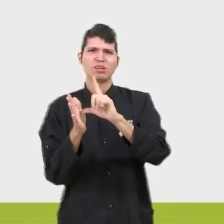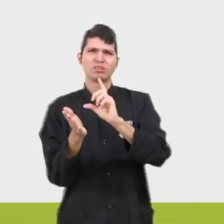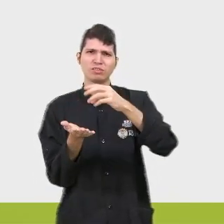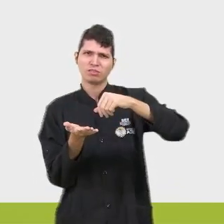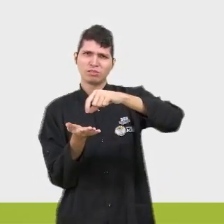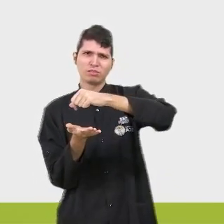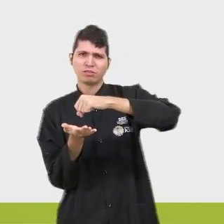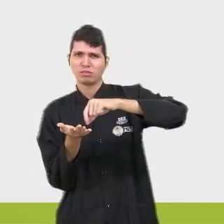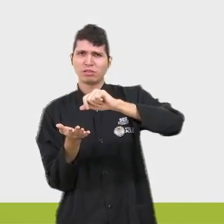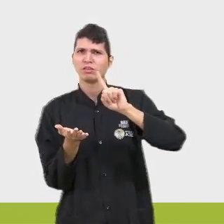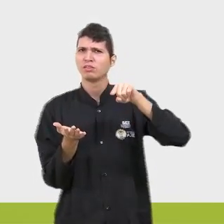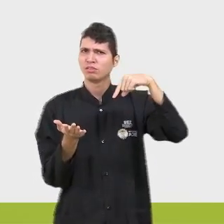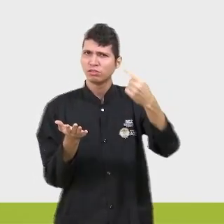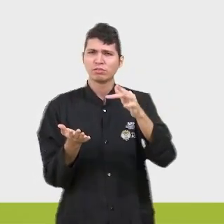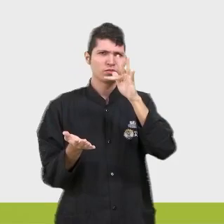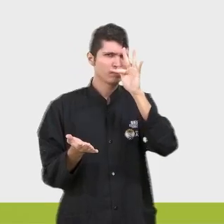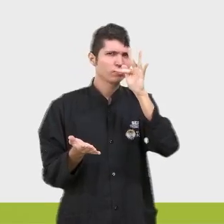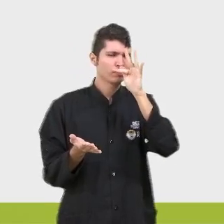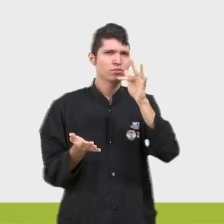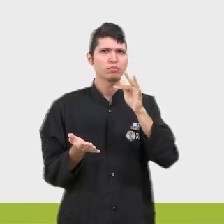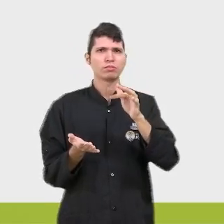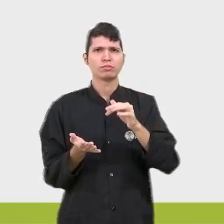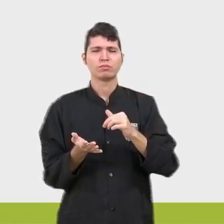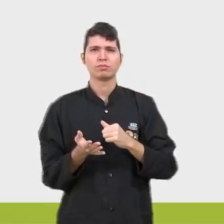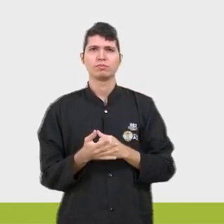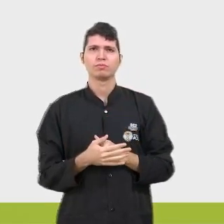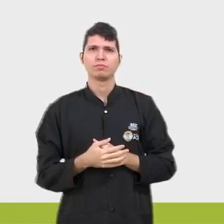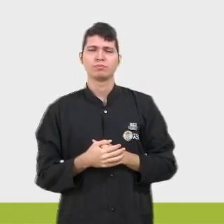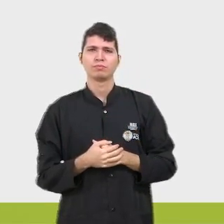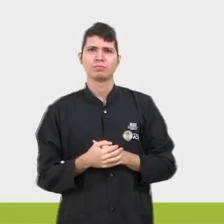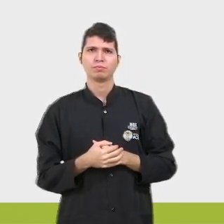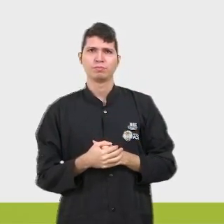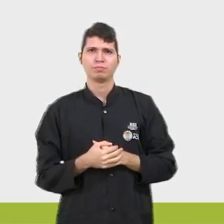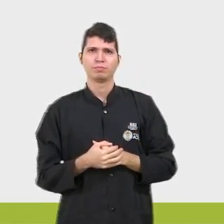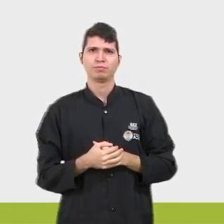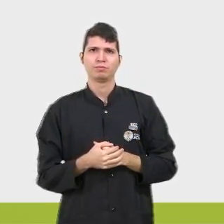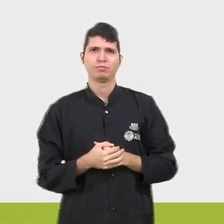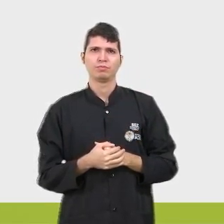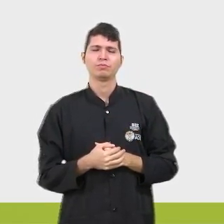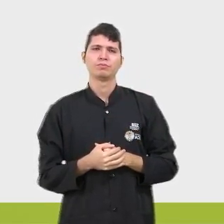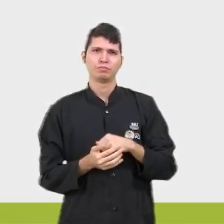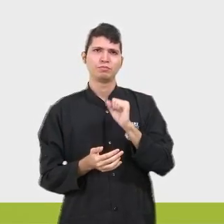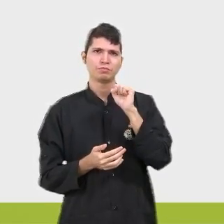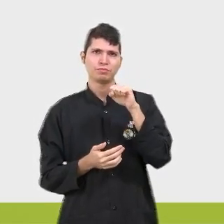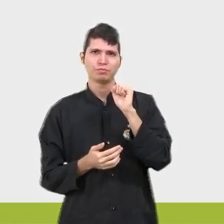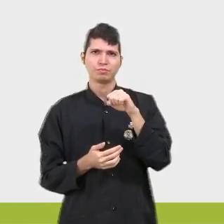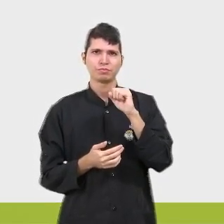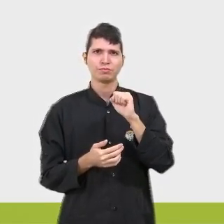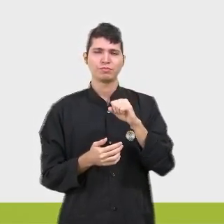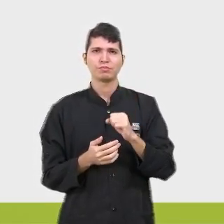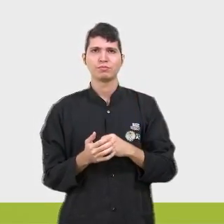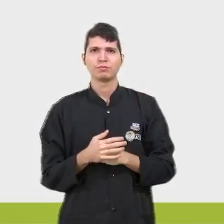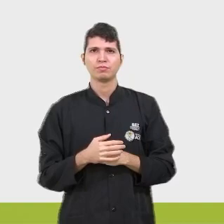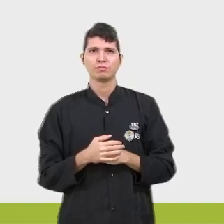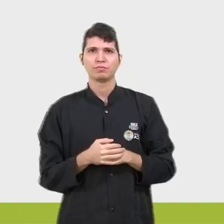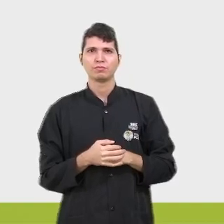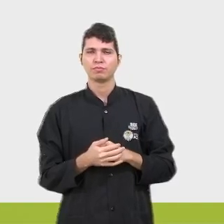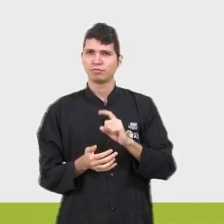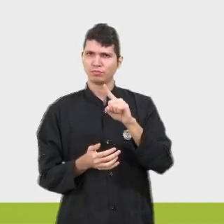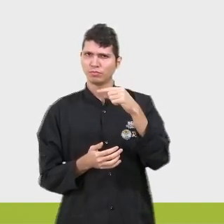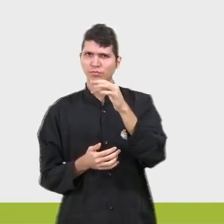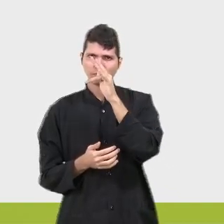sementes e depois das flores? Grão de pólen antes da semente? Sim, né? Depois das flores?